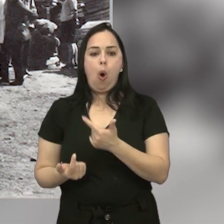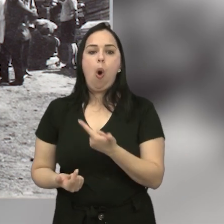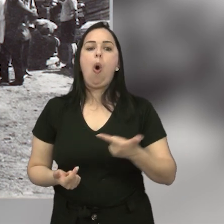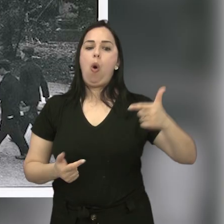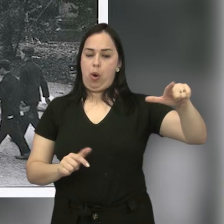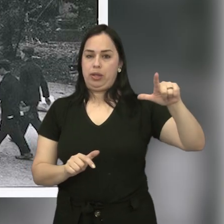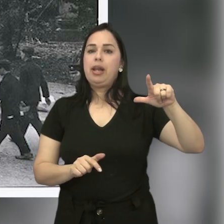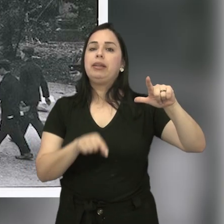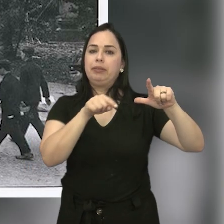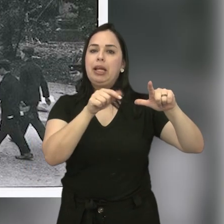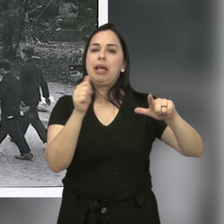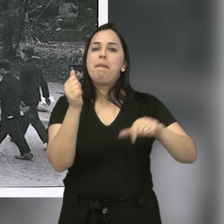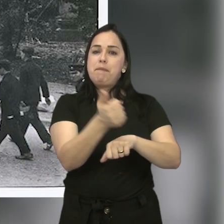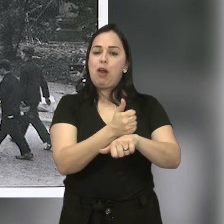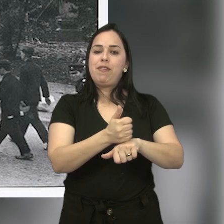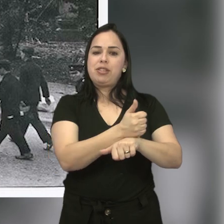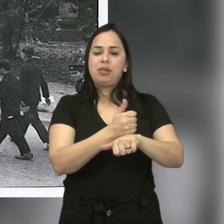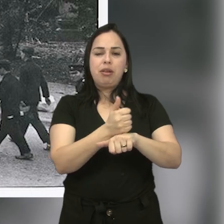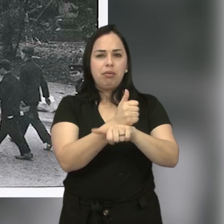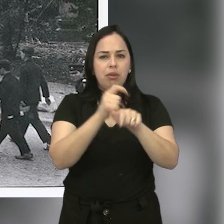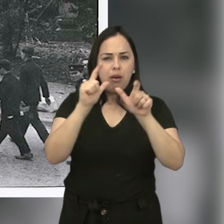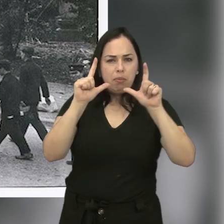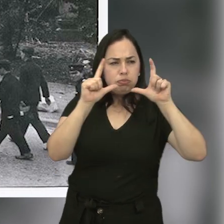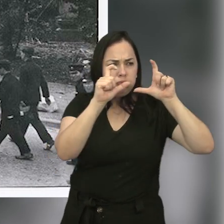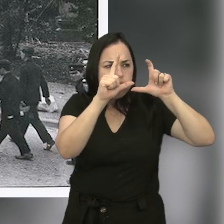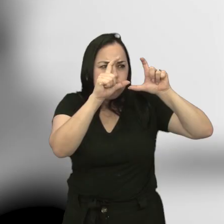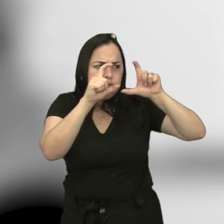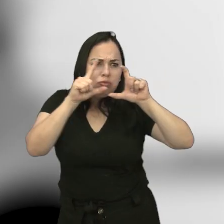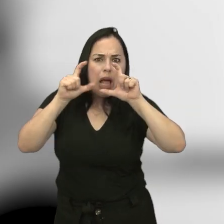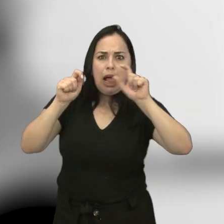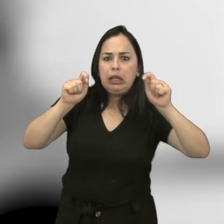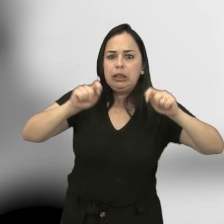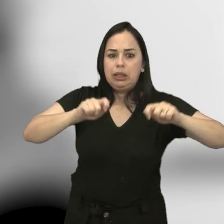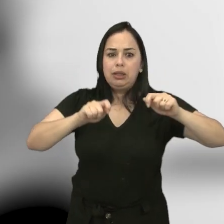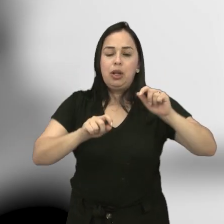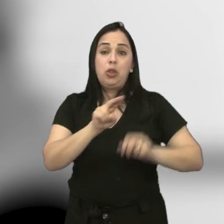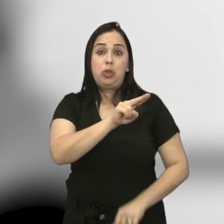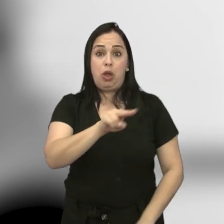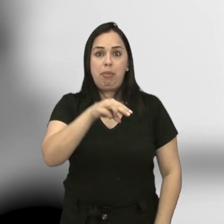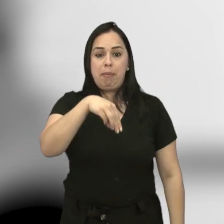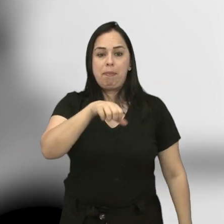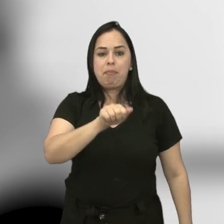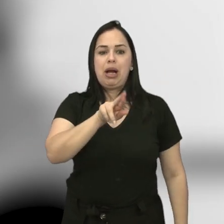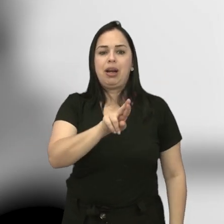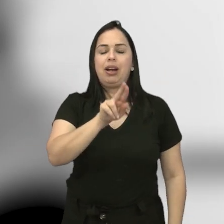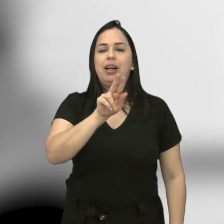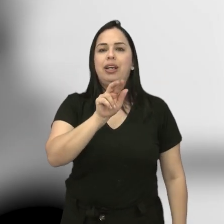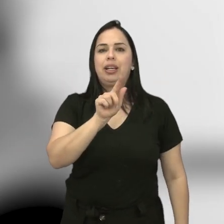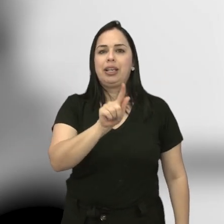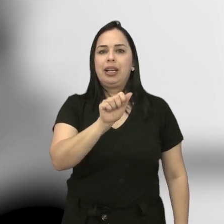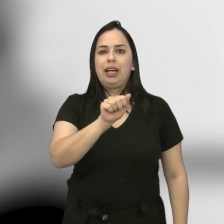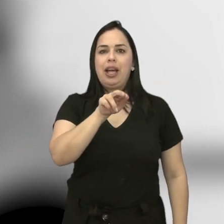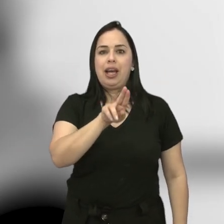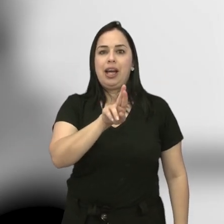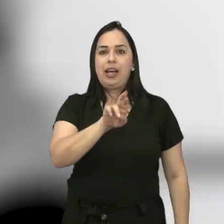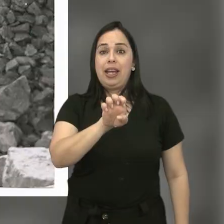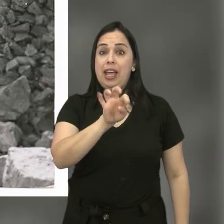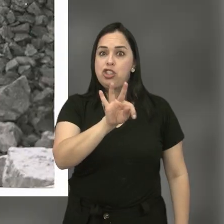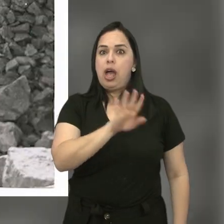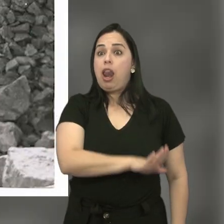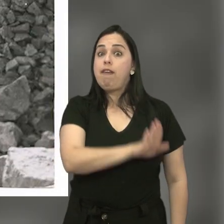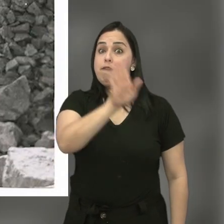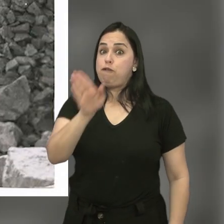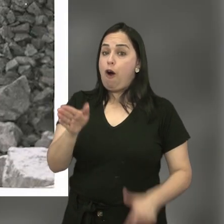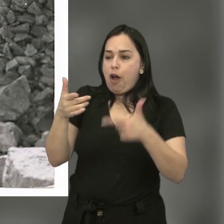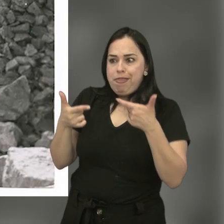fazia história através das cenas capturadas por suas lentes, Margaret Bourke White, primeira mulher correspondente de guerra que,